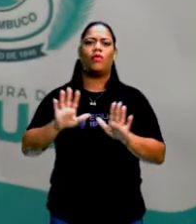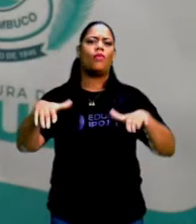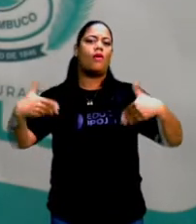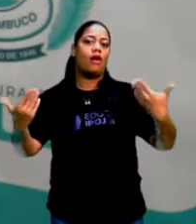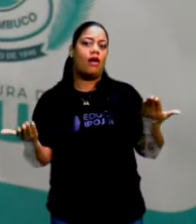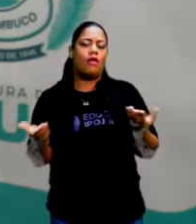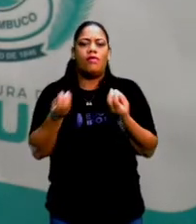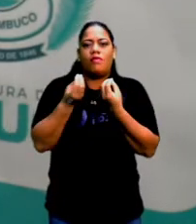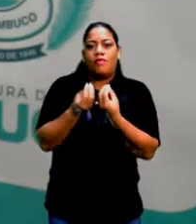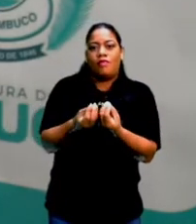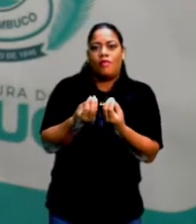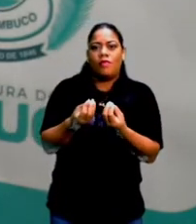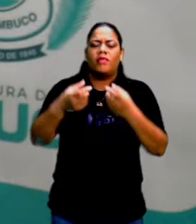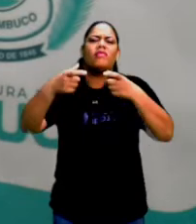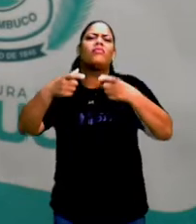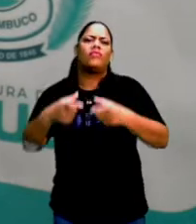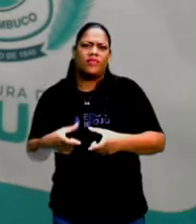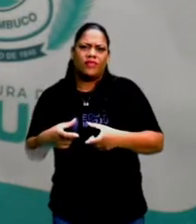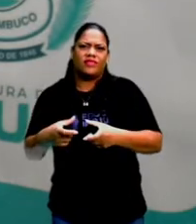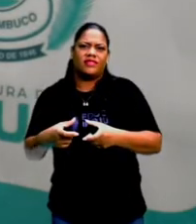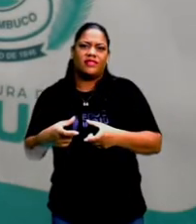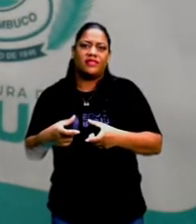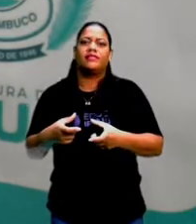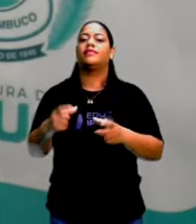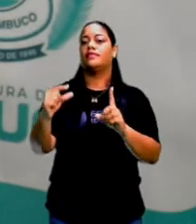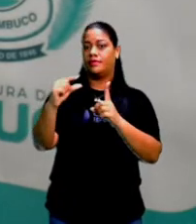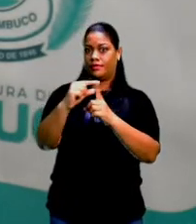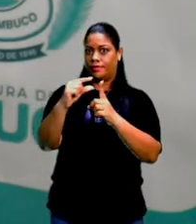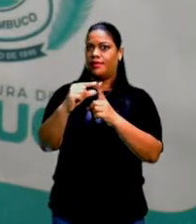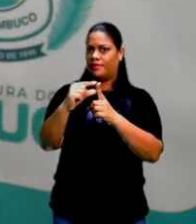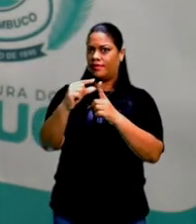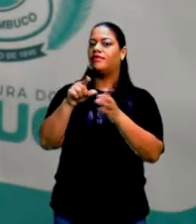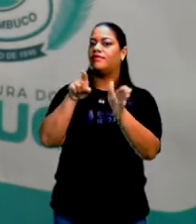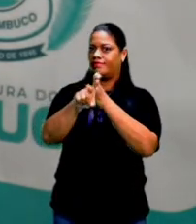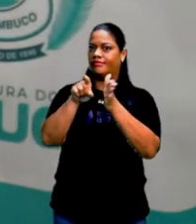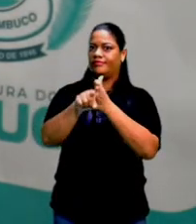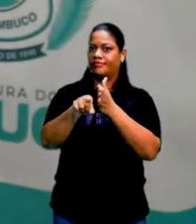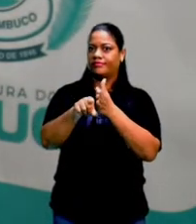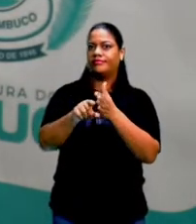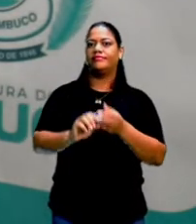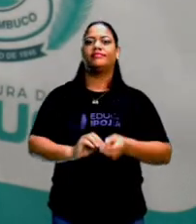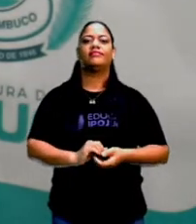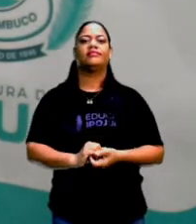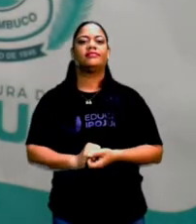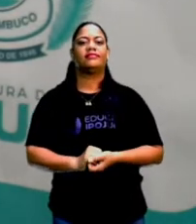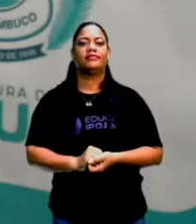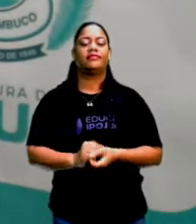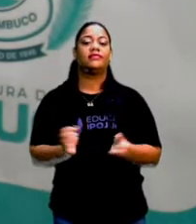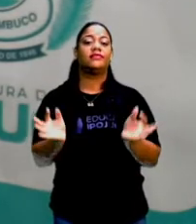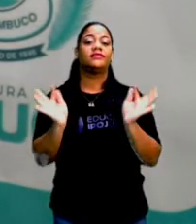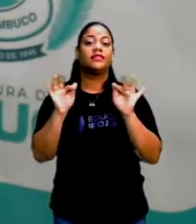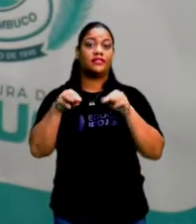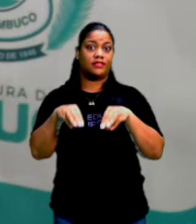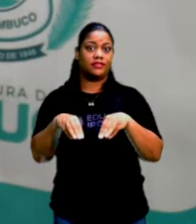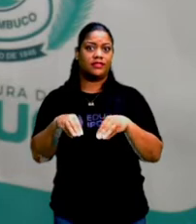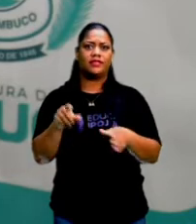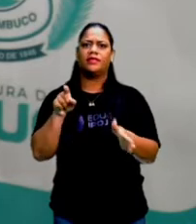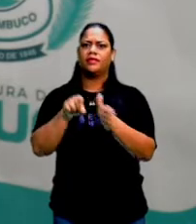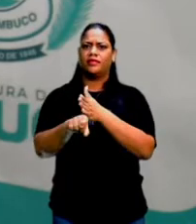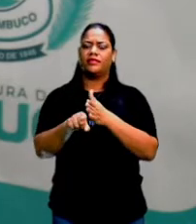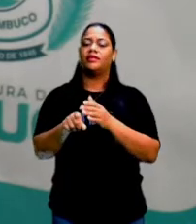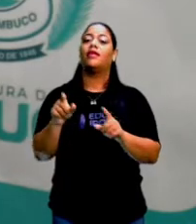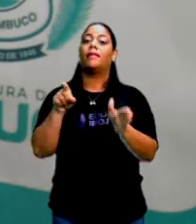qual, como, onde, certo? Que são palavras interrogativas. Então, terminam nas